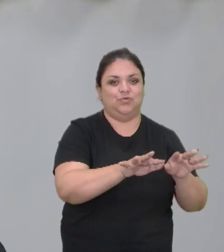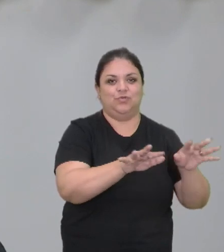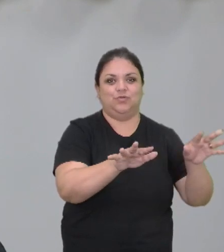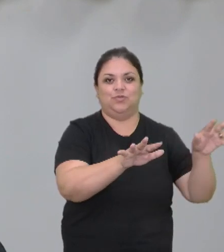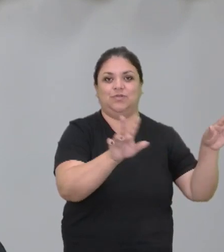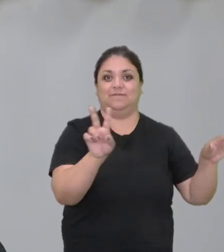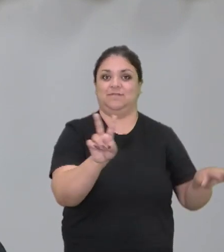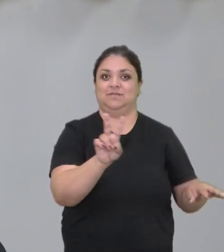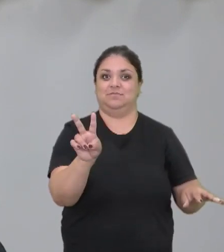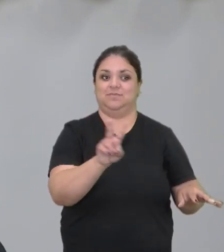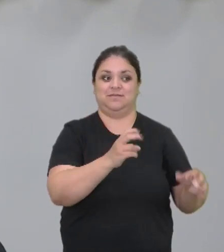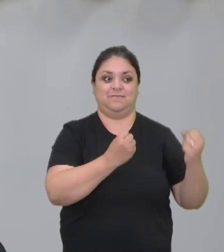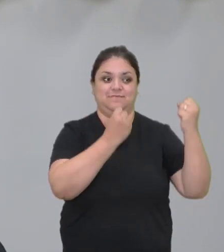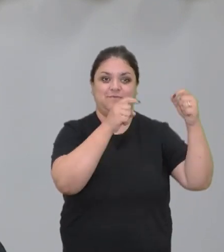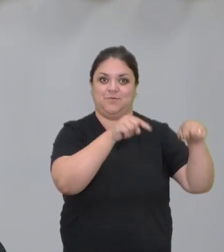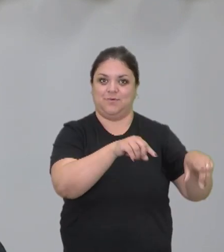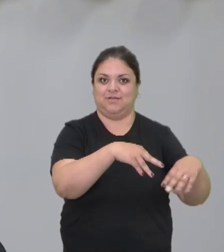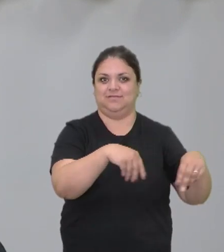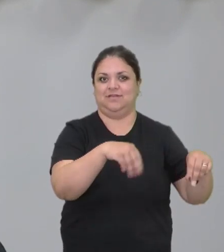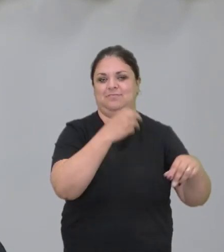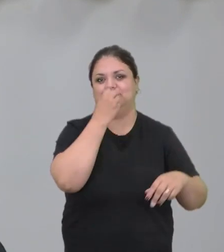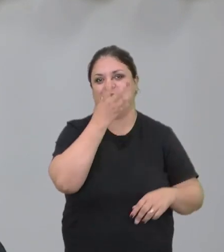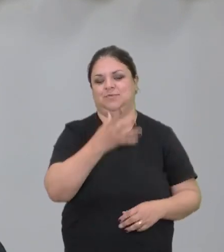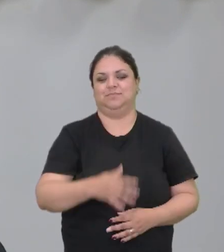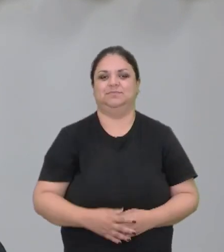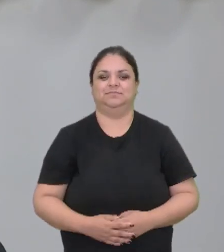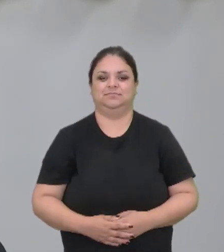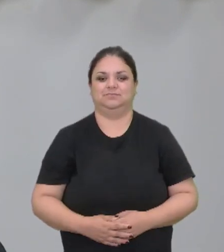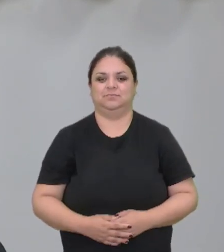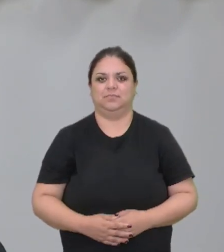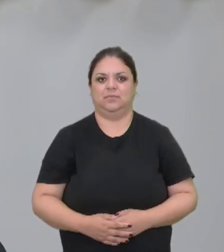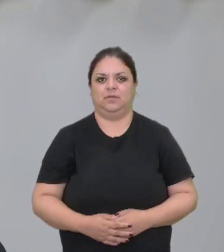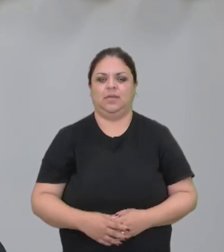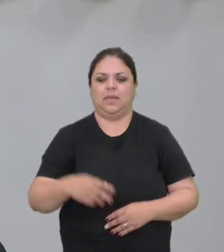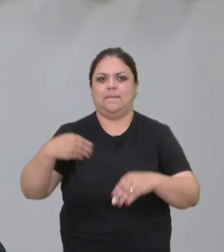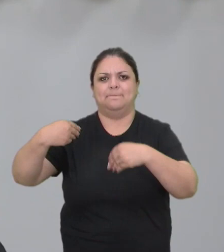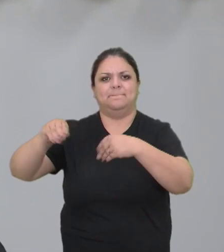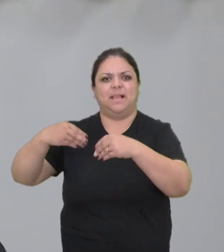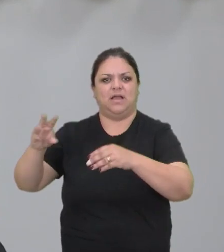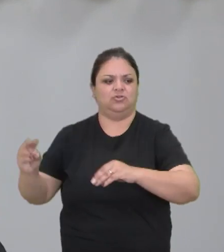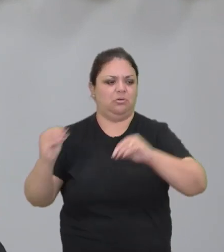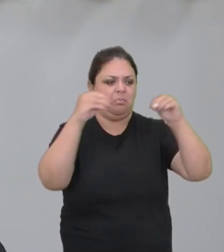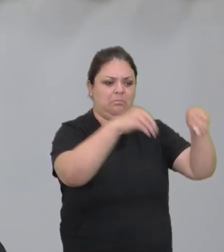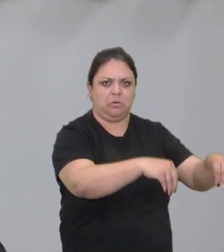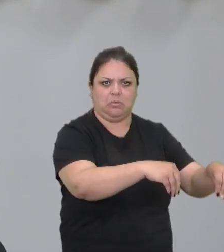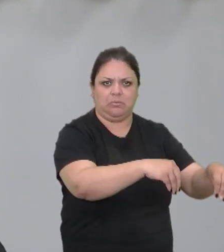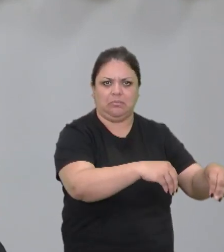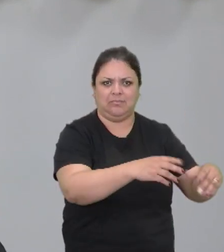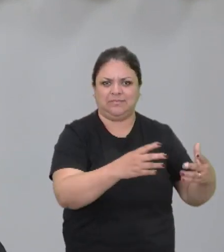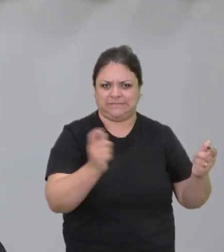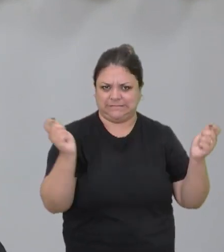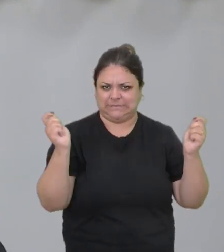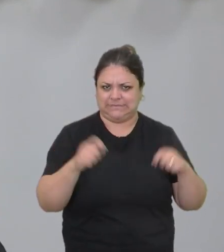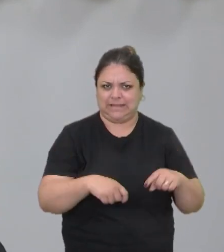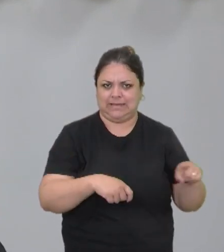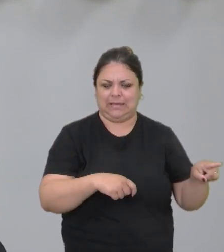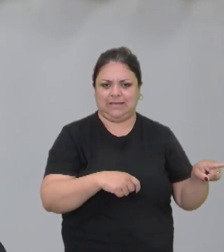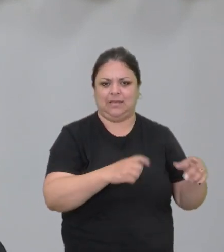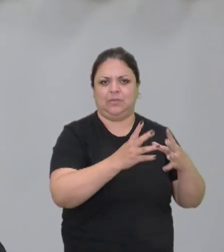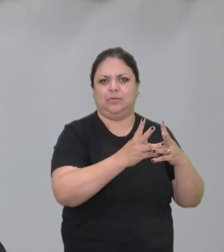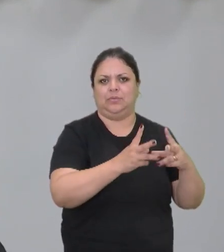para a terra. Então, não adianta eu colocar plástico na minha composteira. Plástico não é um